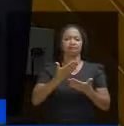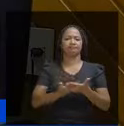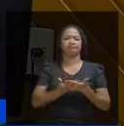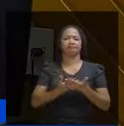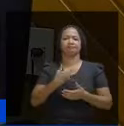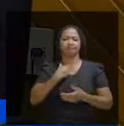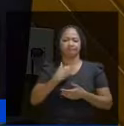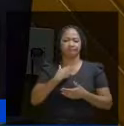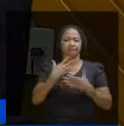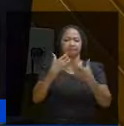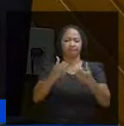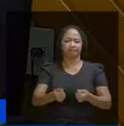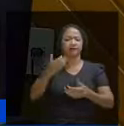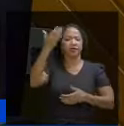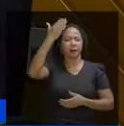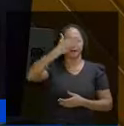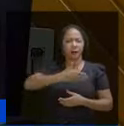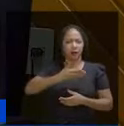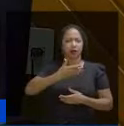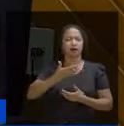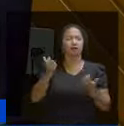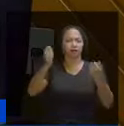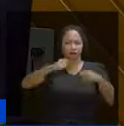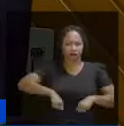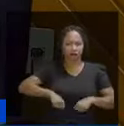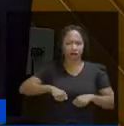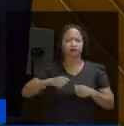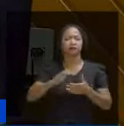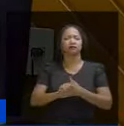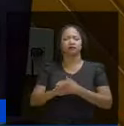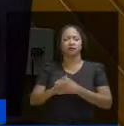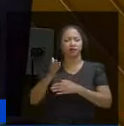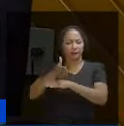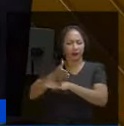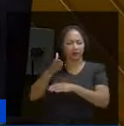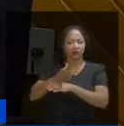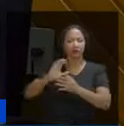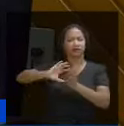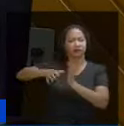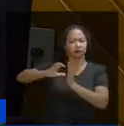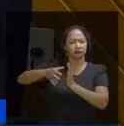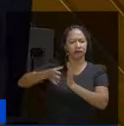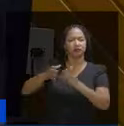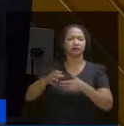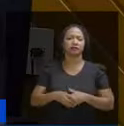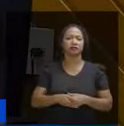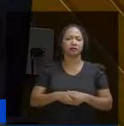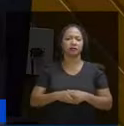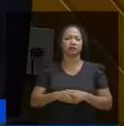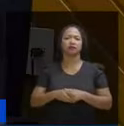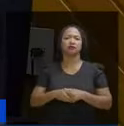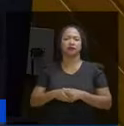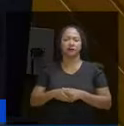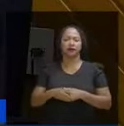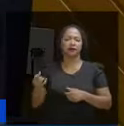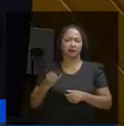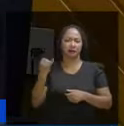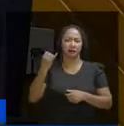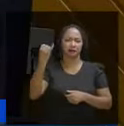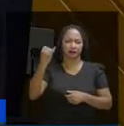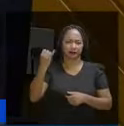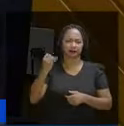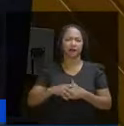ser considerados como meio de prova apto a comprovar a regular filiação perante a agremiação partidária no tempo necessário,